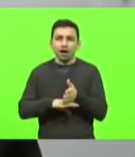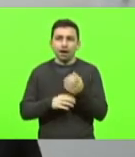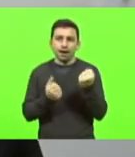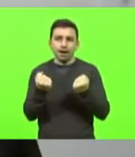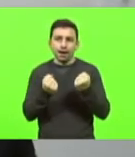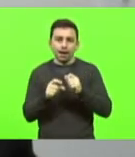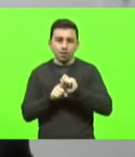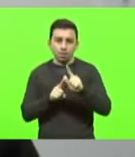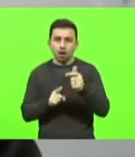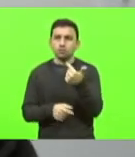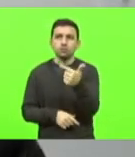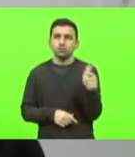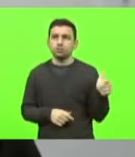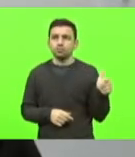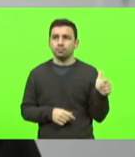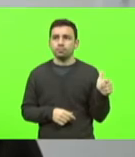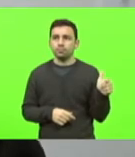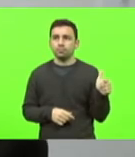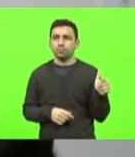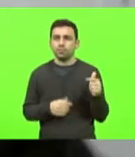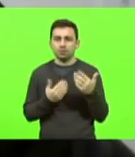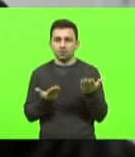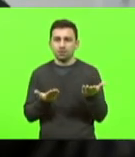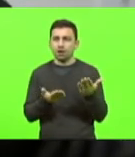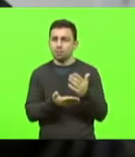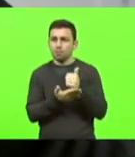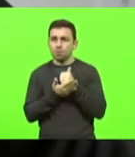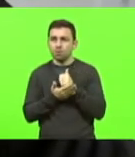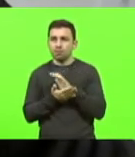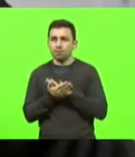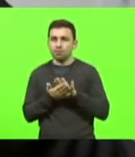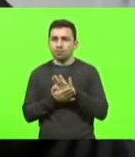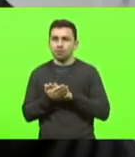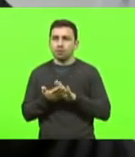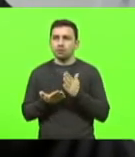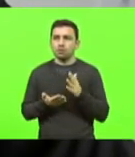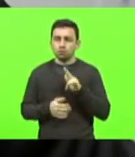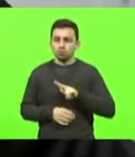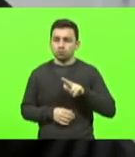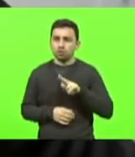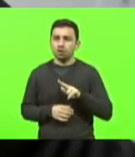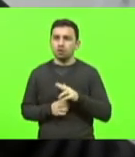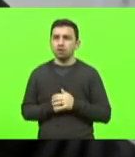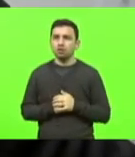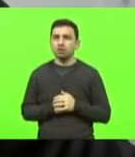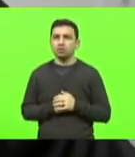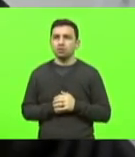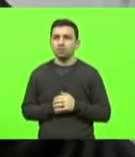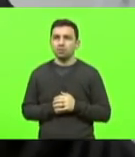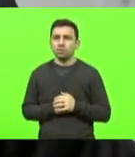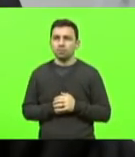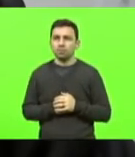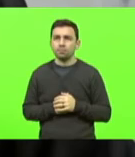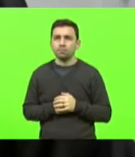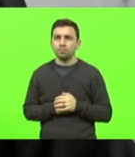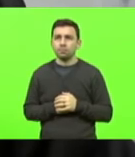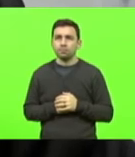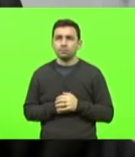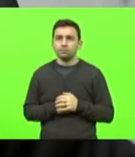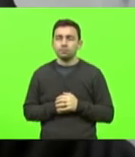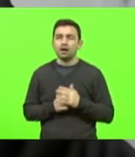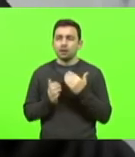e não tem um carro que possa servir para ele utilizar, aí fica bem